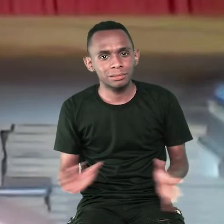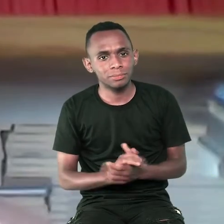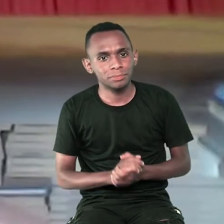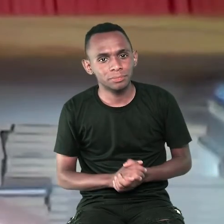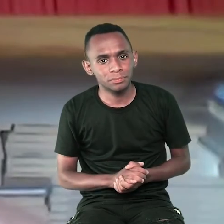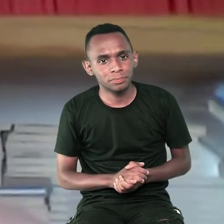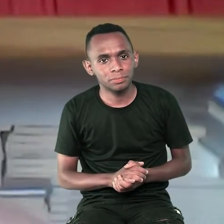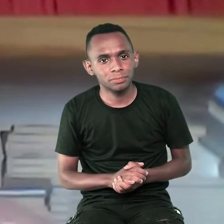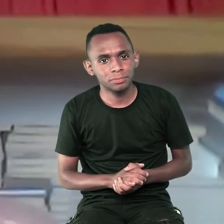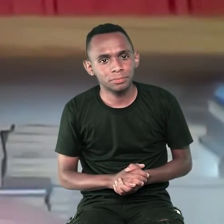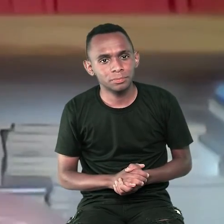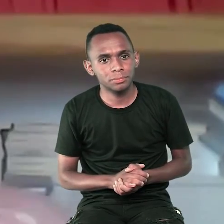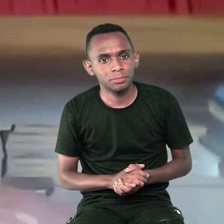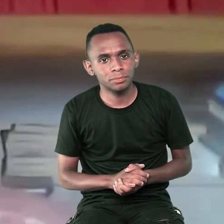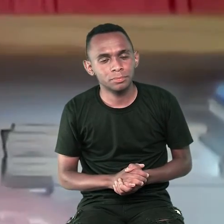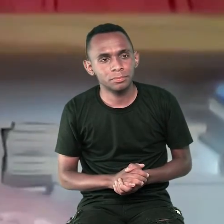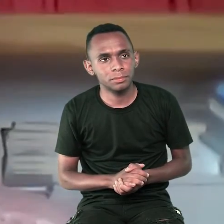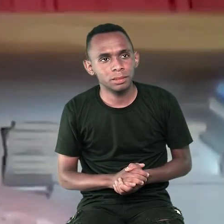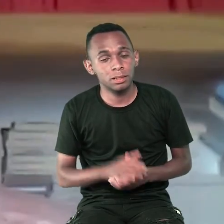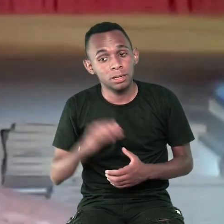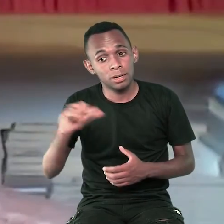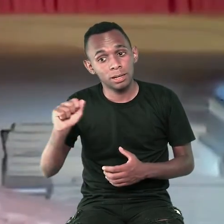Aí agora, Cássia.